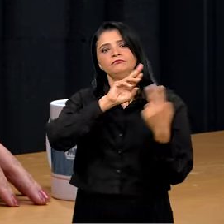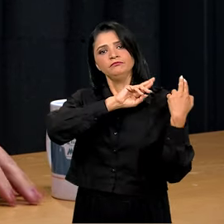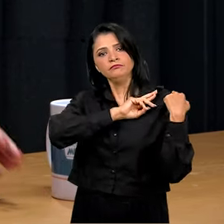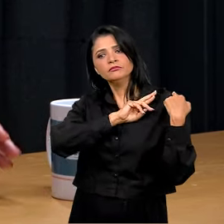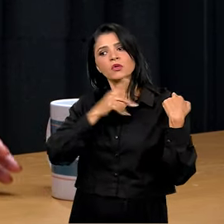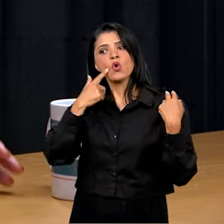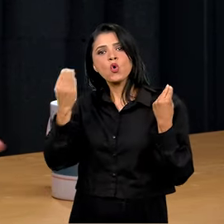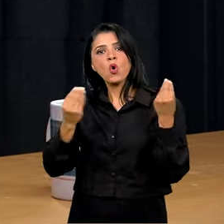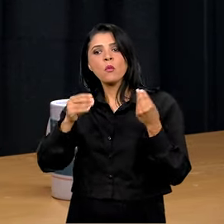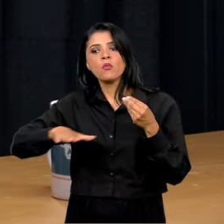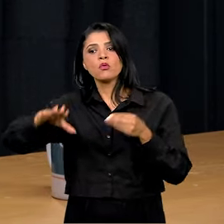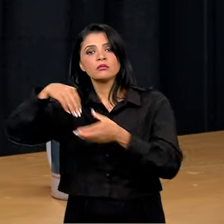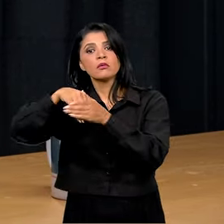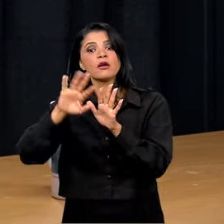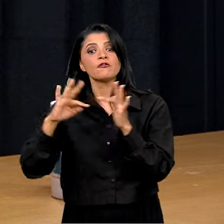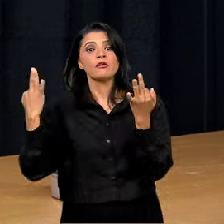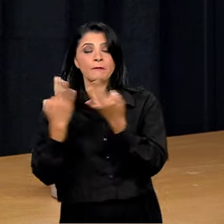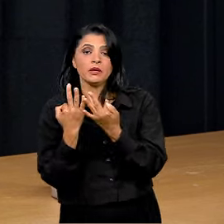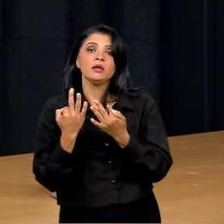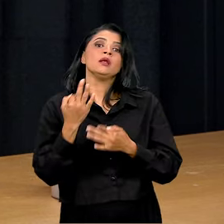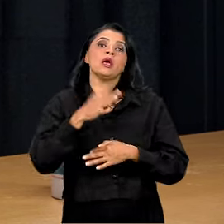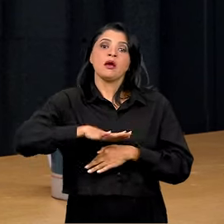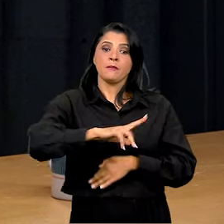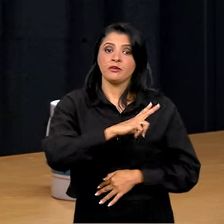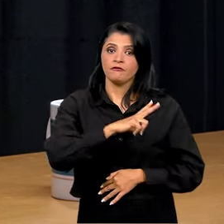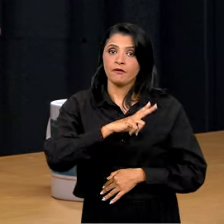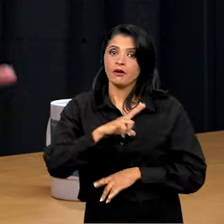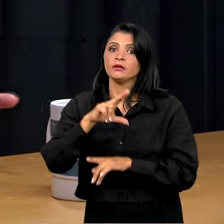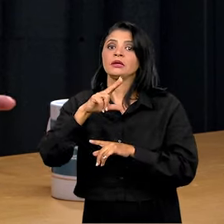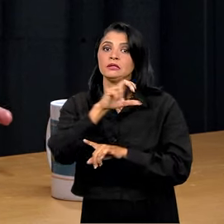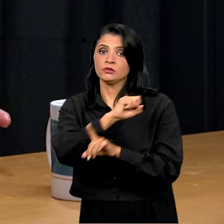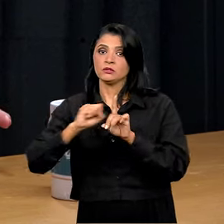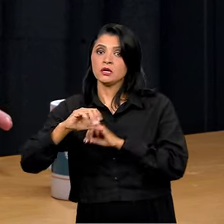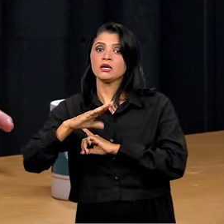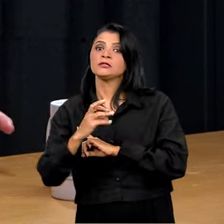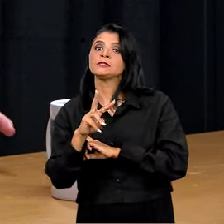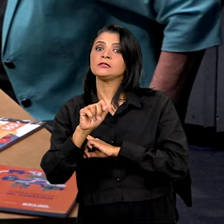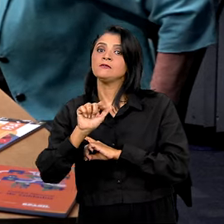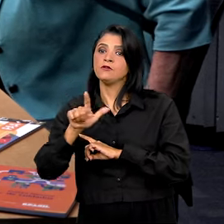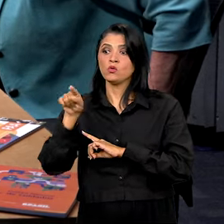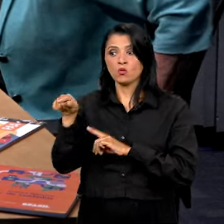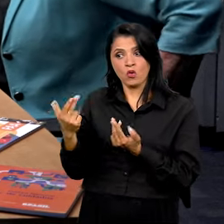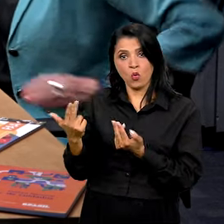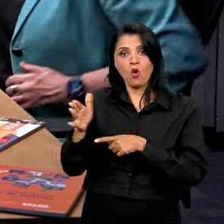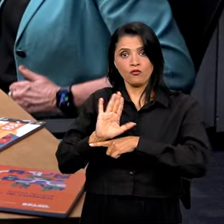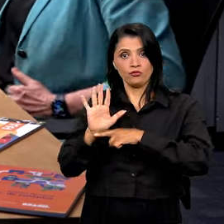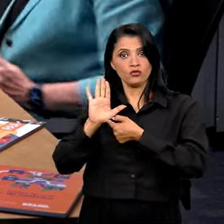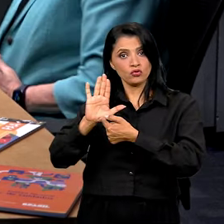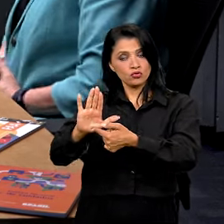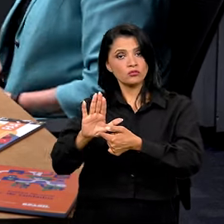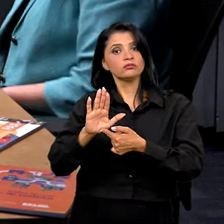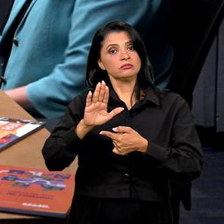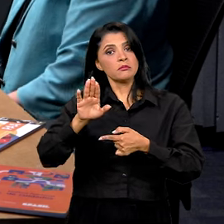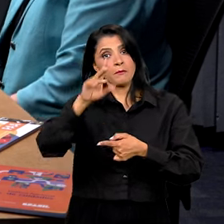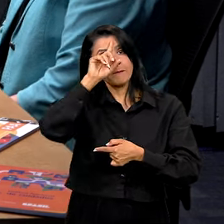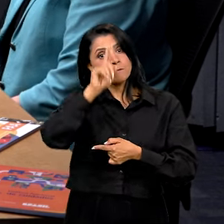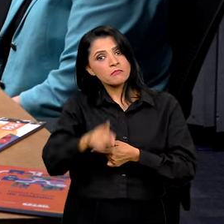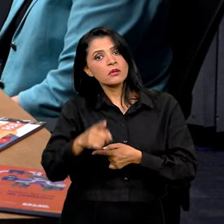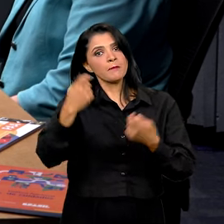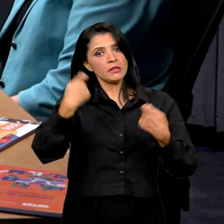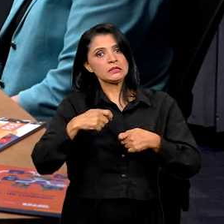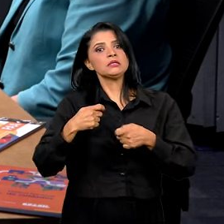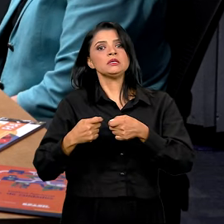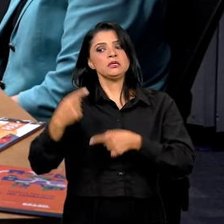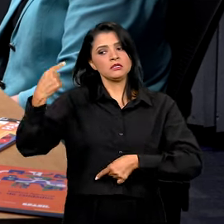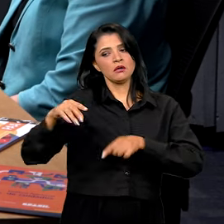provisão com a família o setor privado e a sociedade civil como a gente viu no vídeo exatamente e também determina a necessidade de um plano